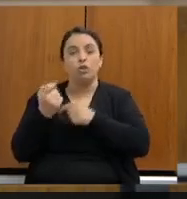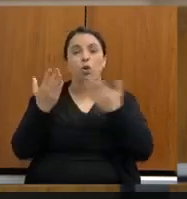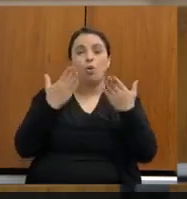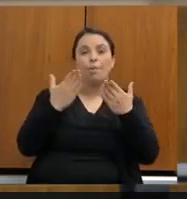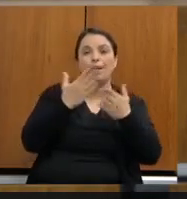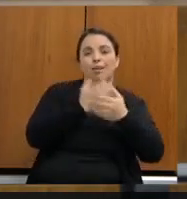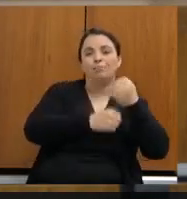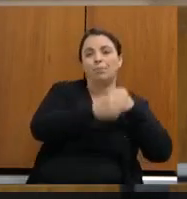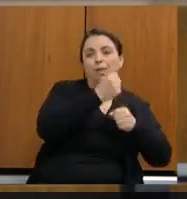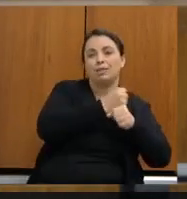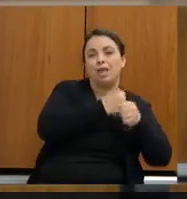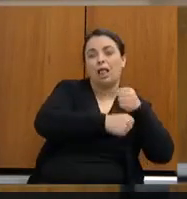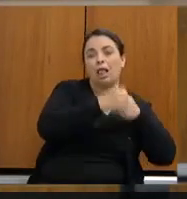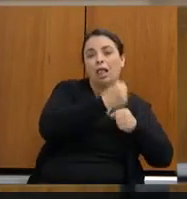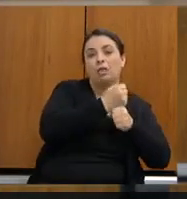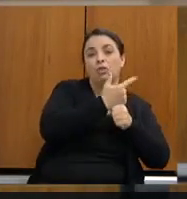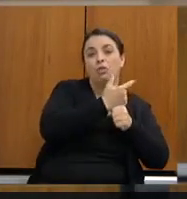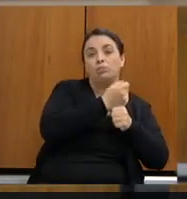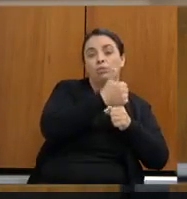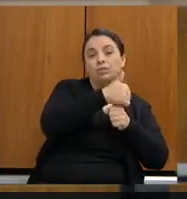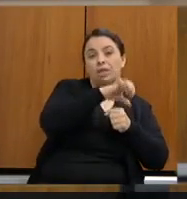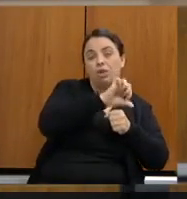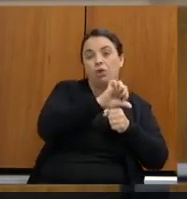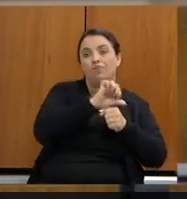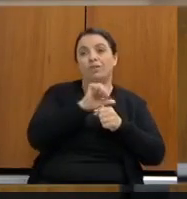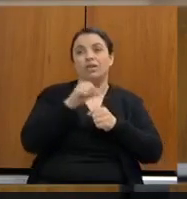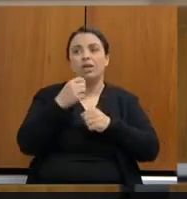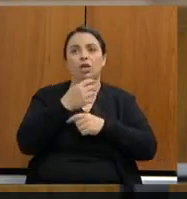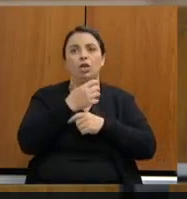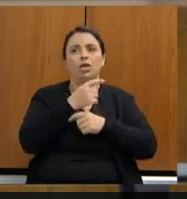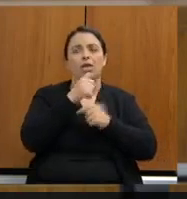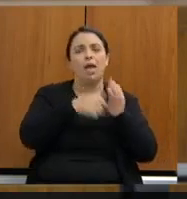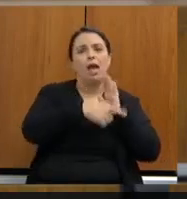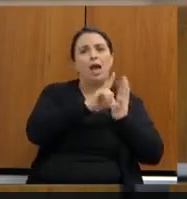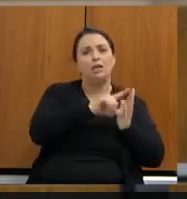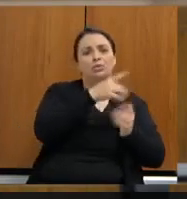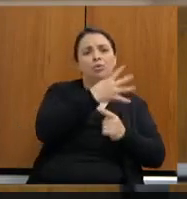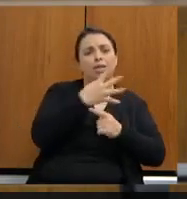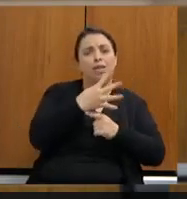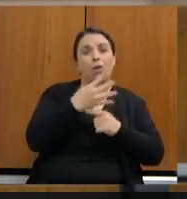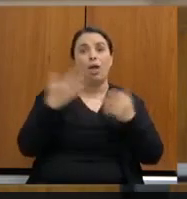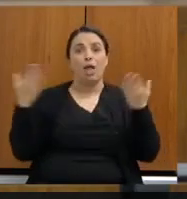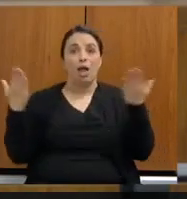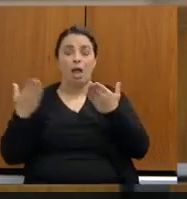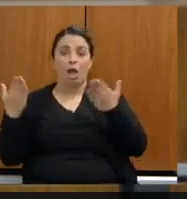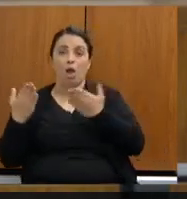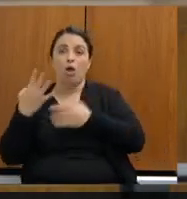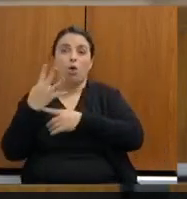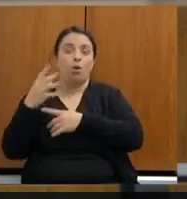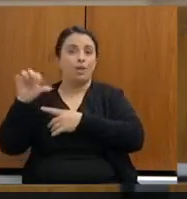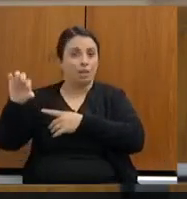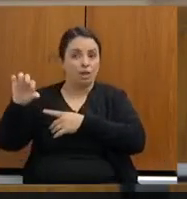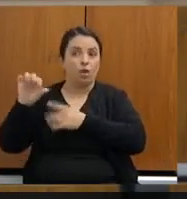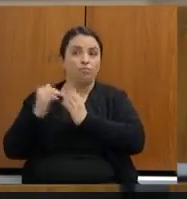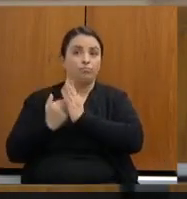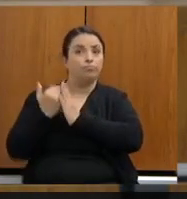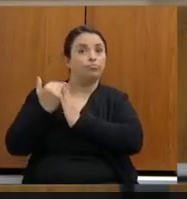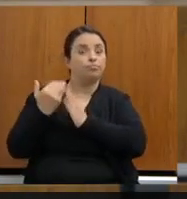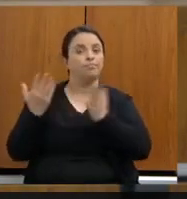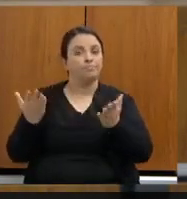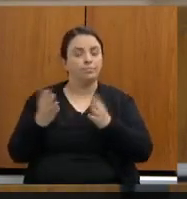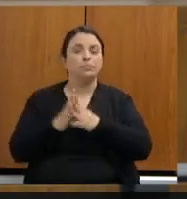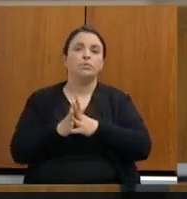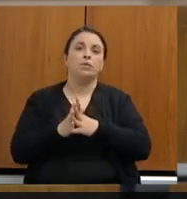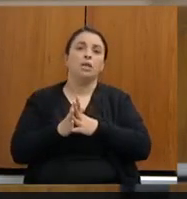saiu de 44 casas para 49 aqui no estado durante o ano passado e também o